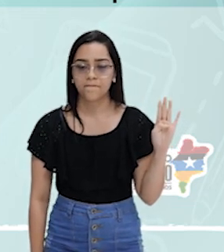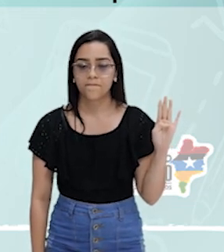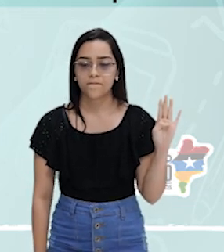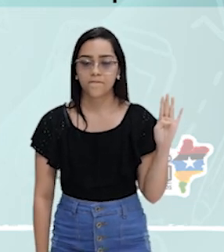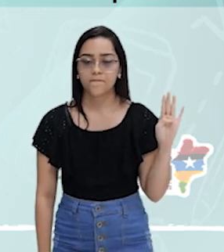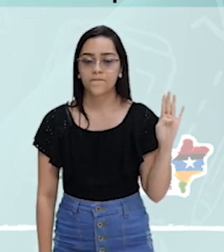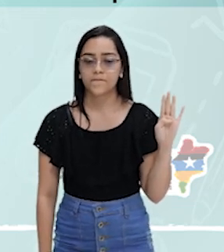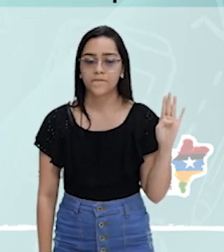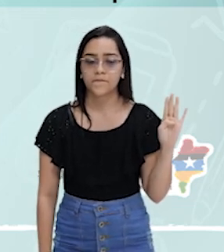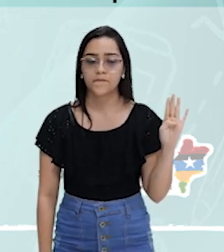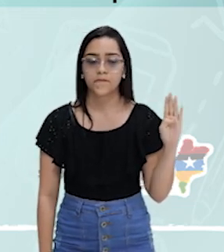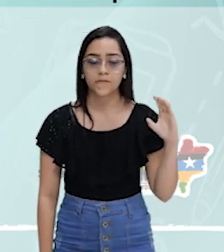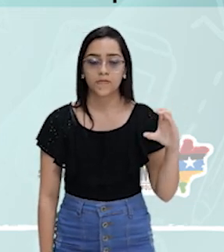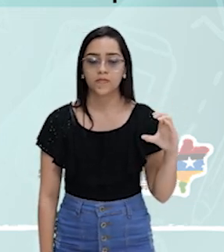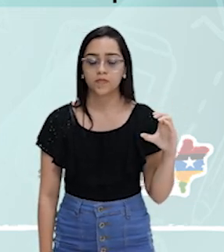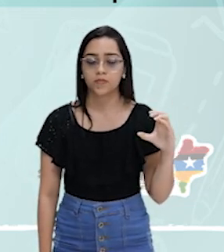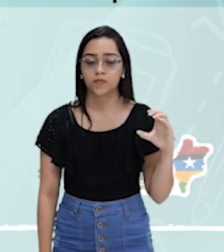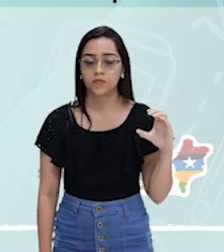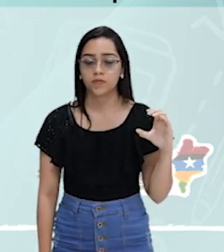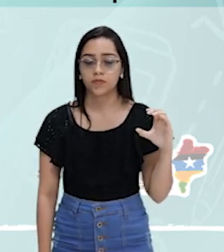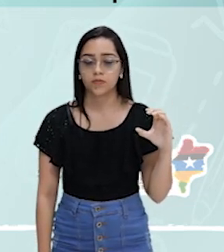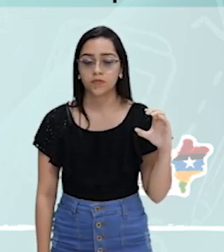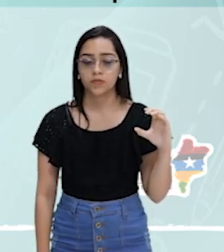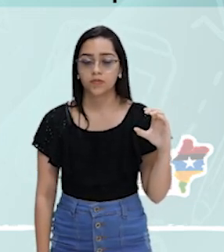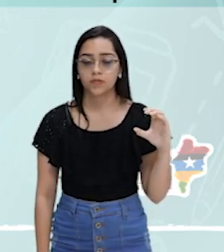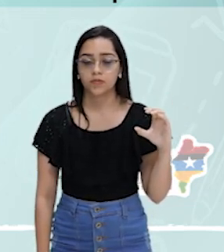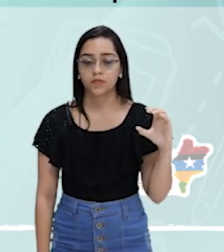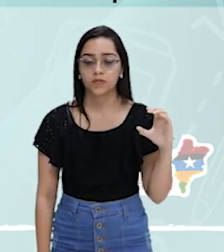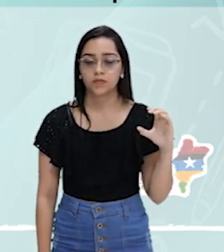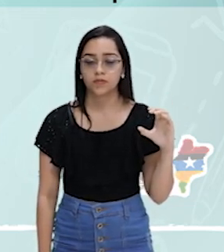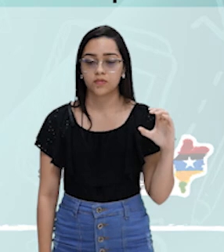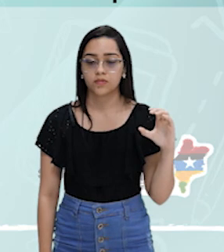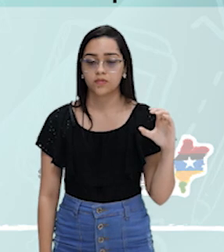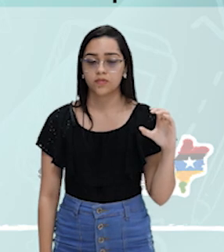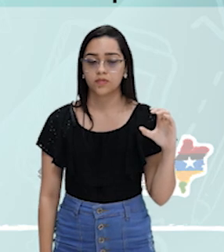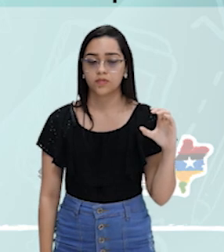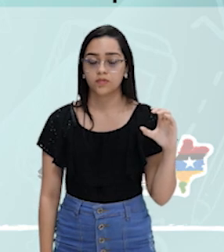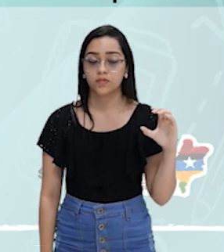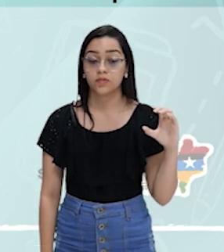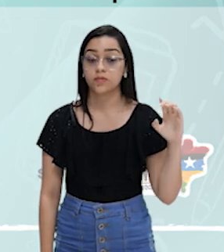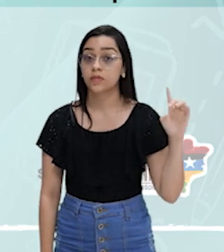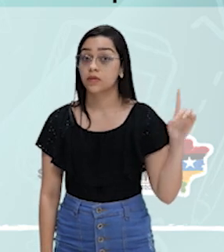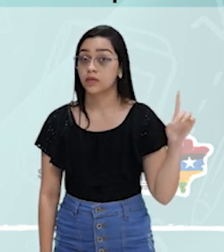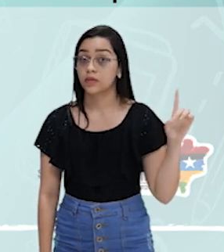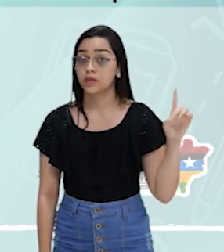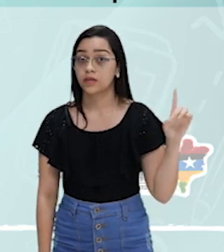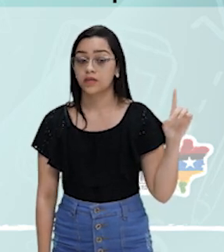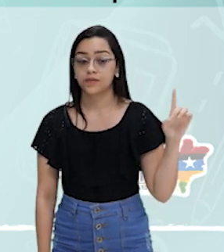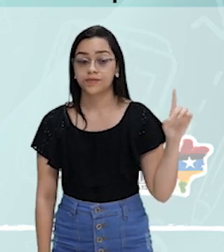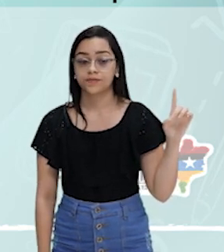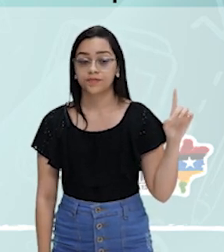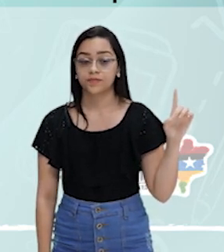verbais? Letra C, você vai utilizar o registro informal ou você vai